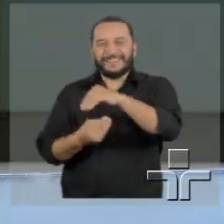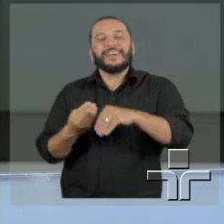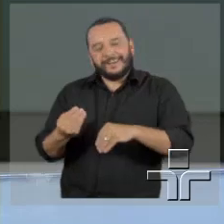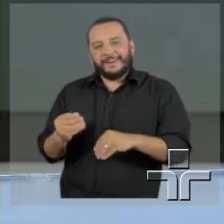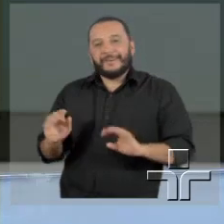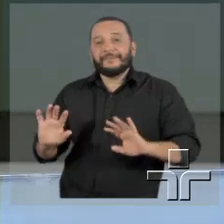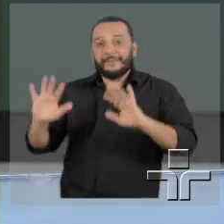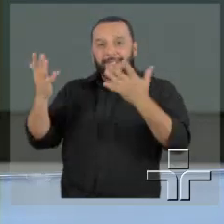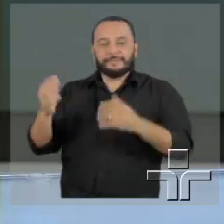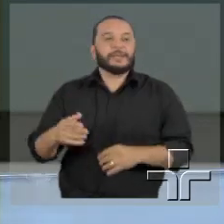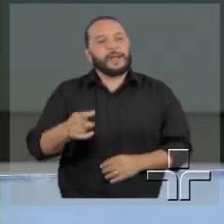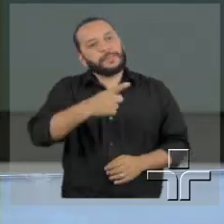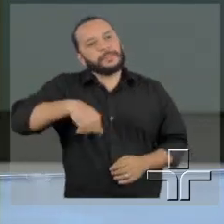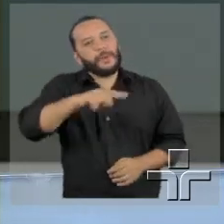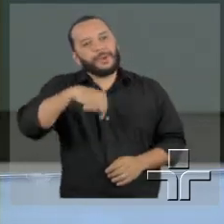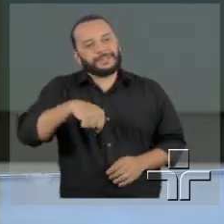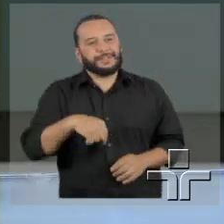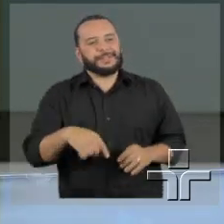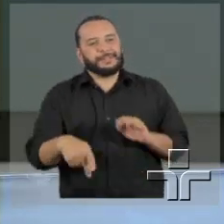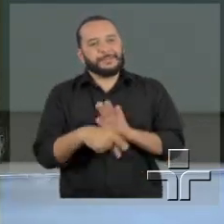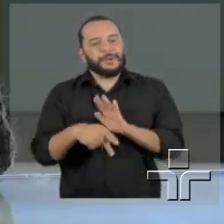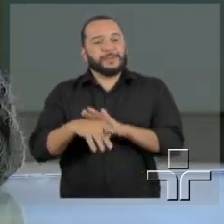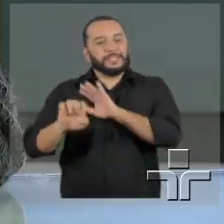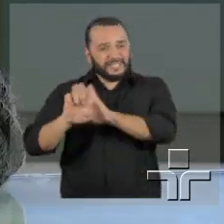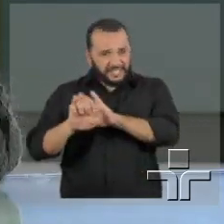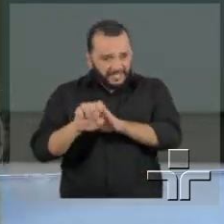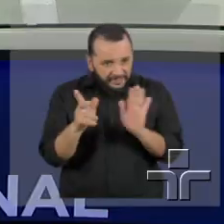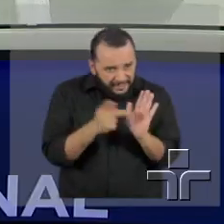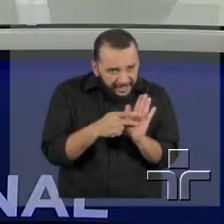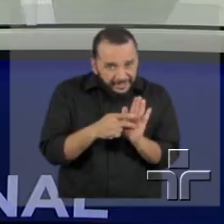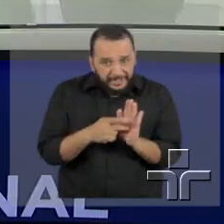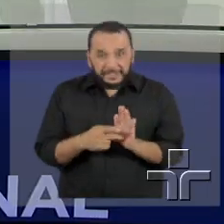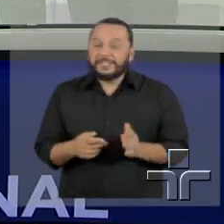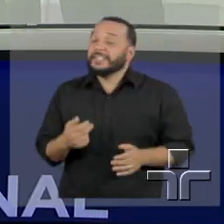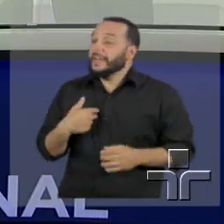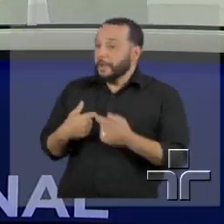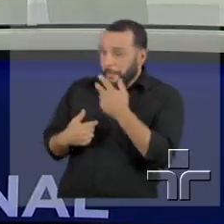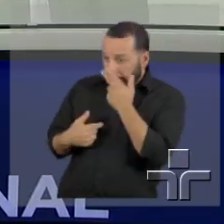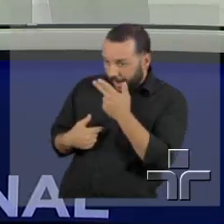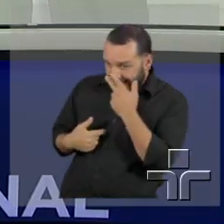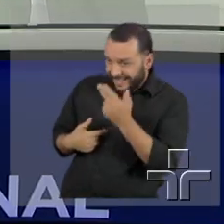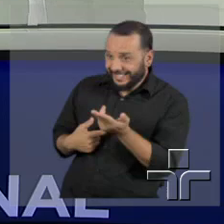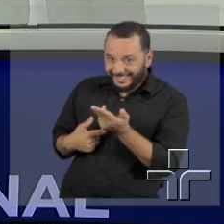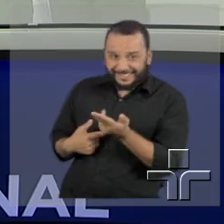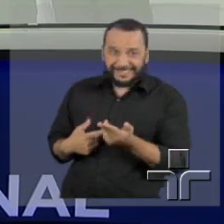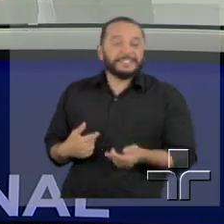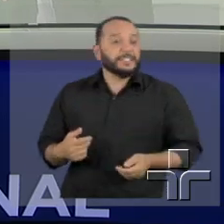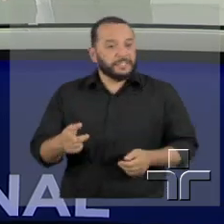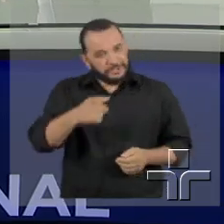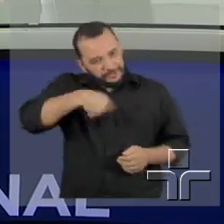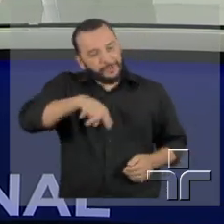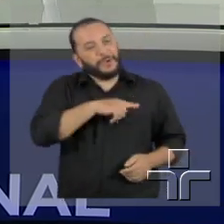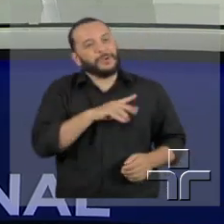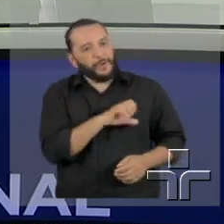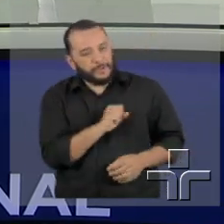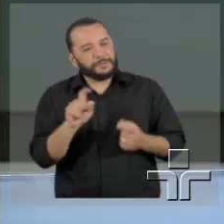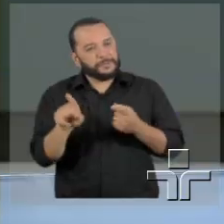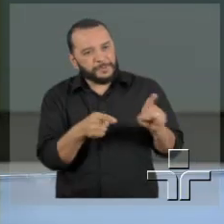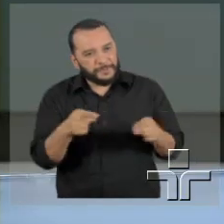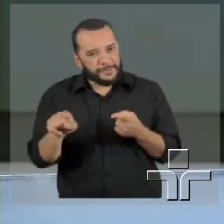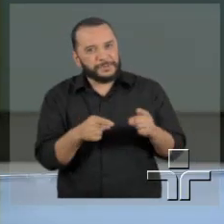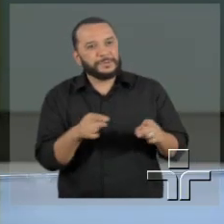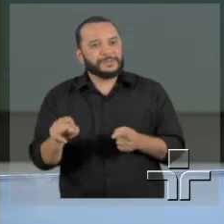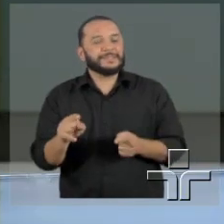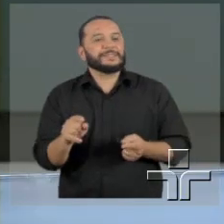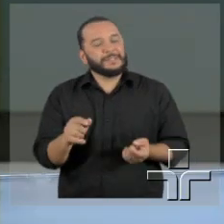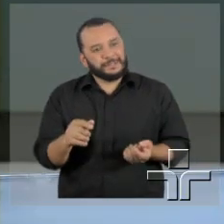aqui, nós três de esquerda, somos de esquerda, não é isso? Parece que estava colocando isso, A gente gosta de música, A